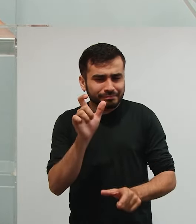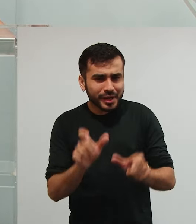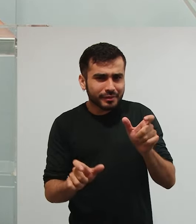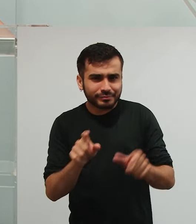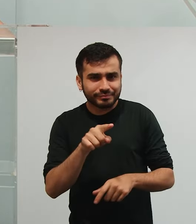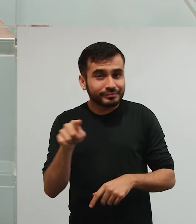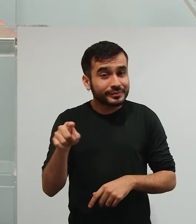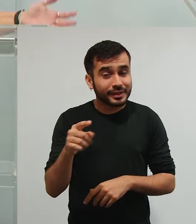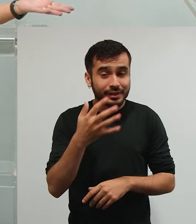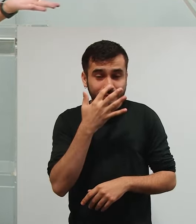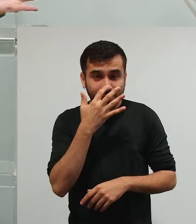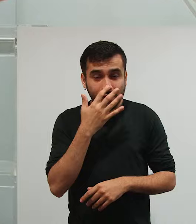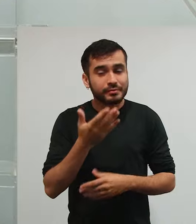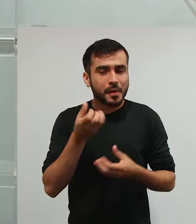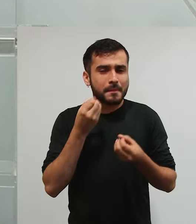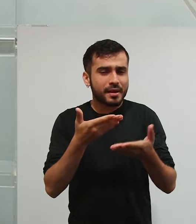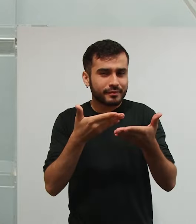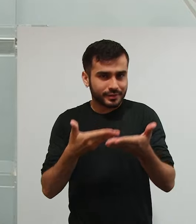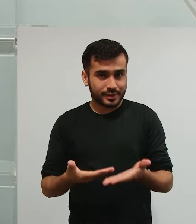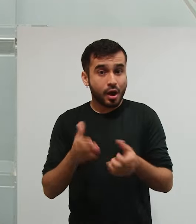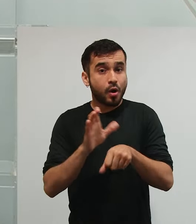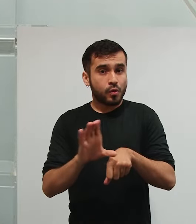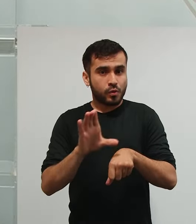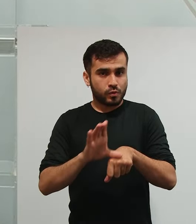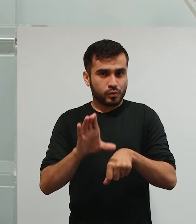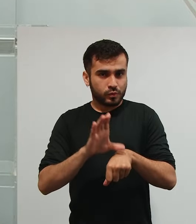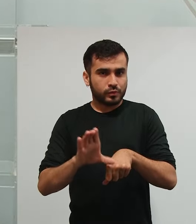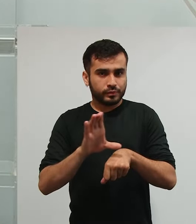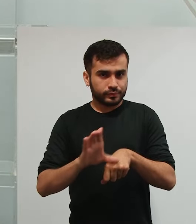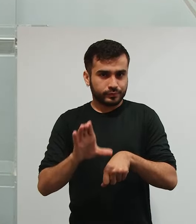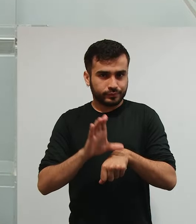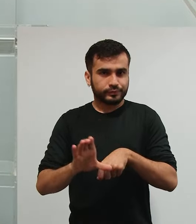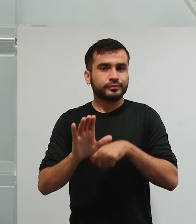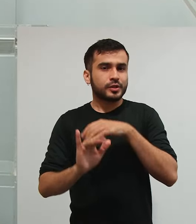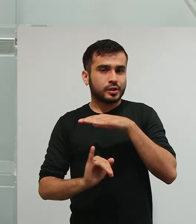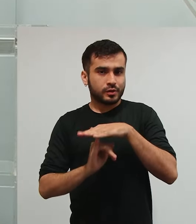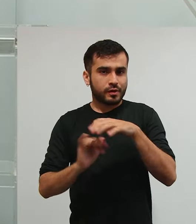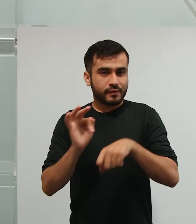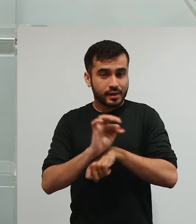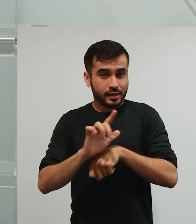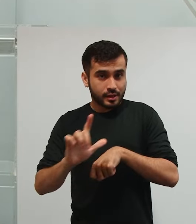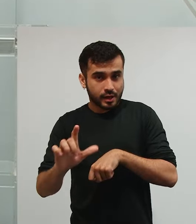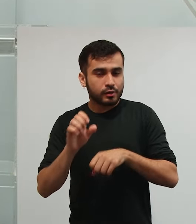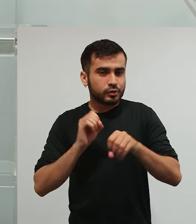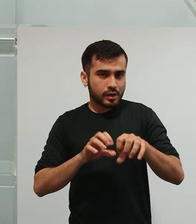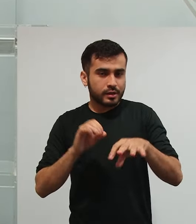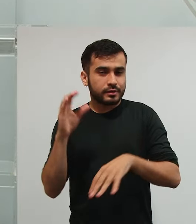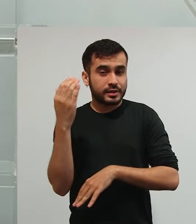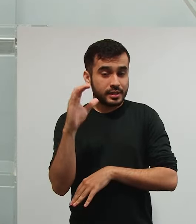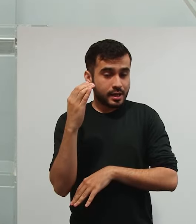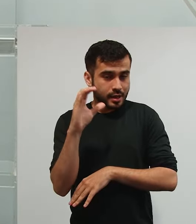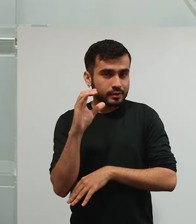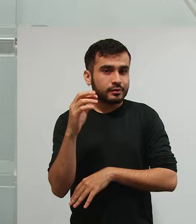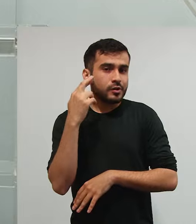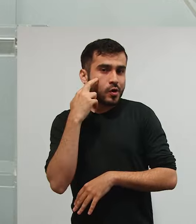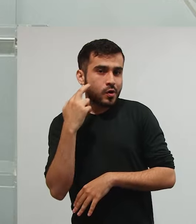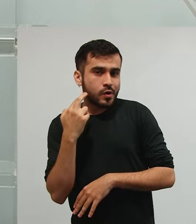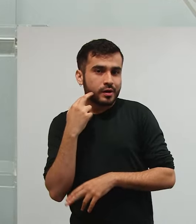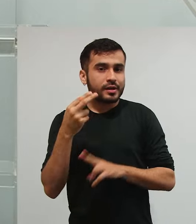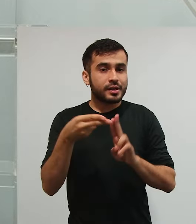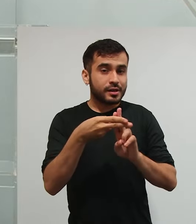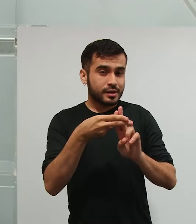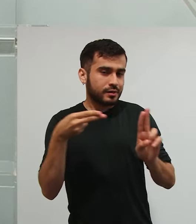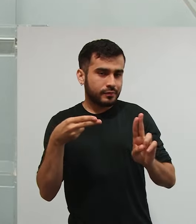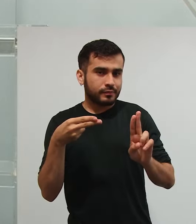Saudações, pessoas! Sejam bem-vindos aos cursos do Instituto Federal de Educação, Ciência e Tecnologia de Rondônia, o IFRO,